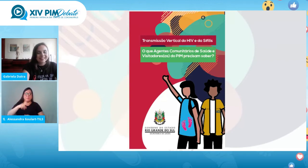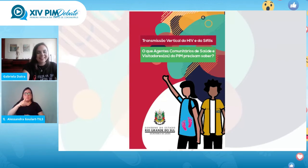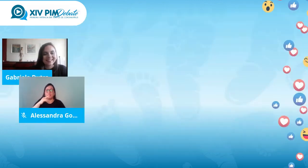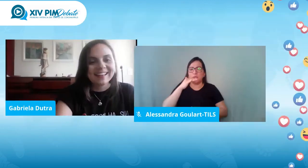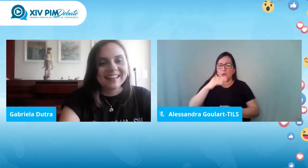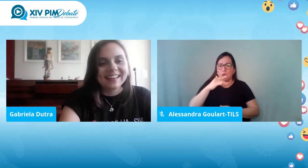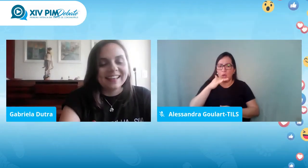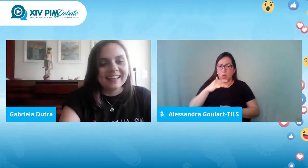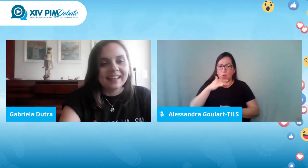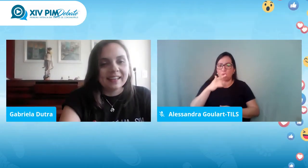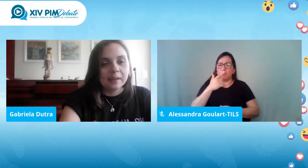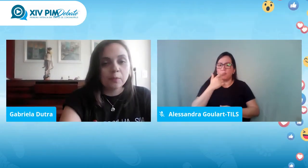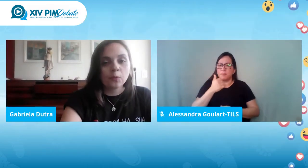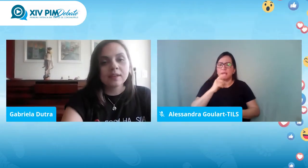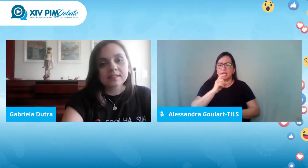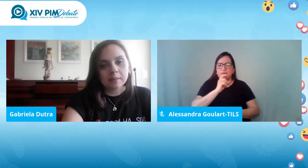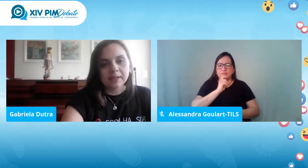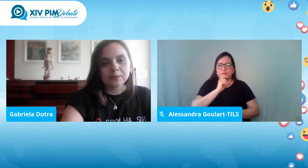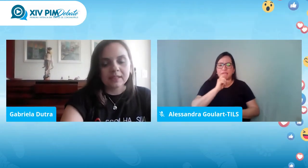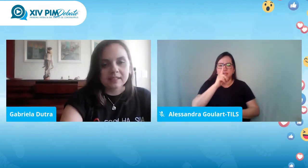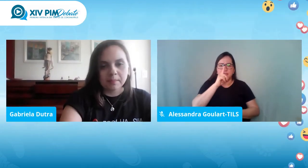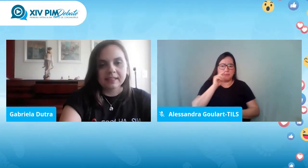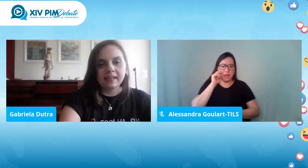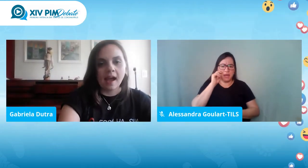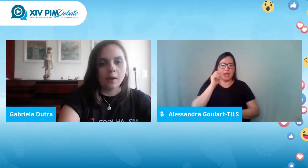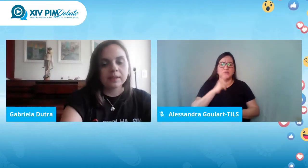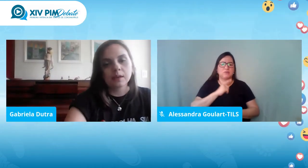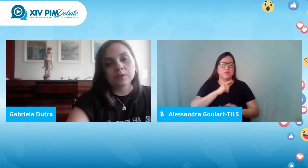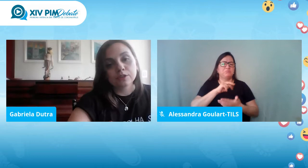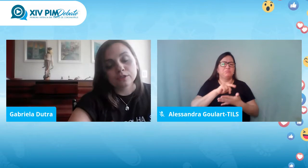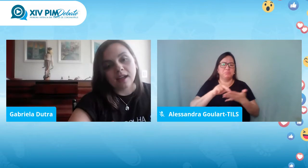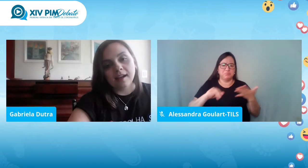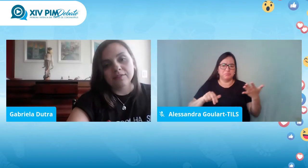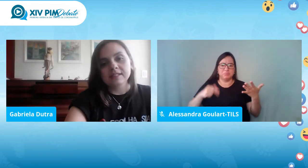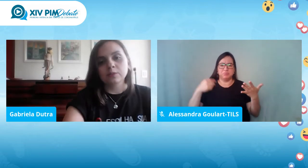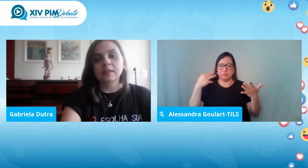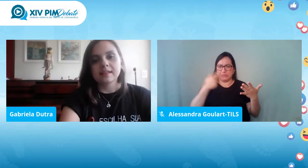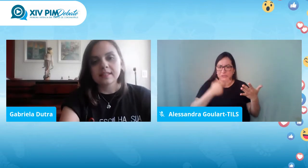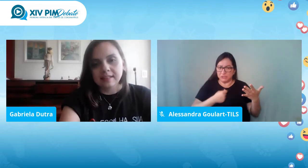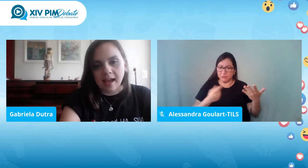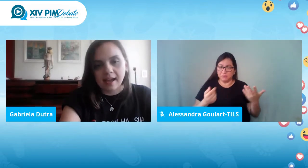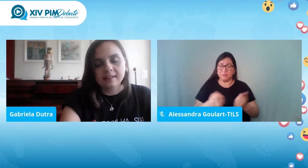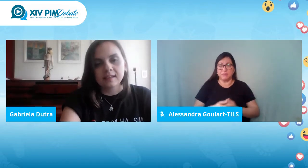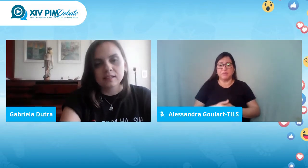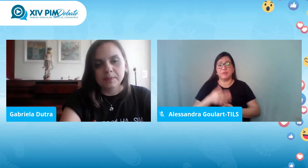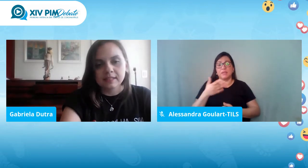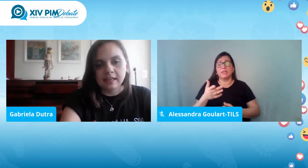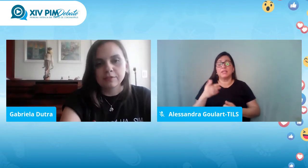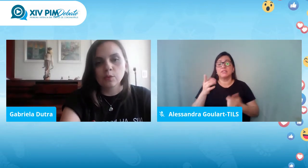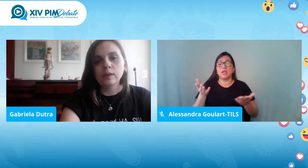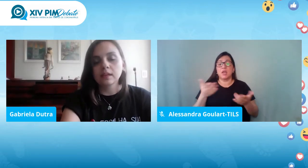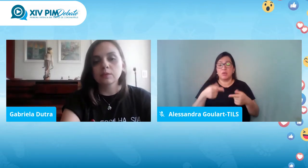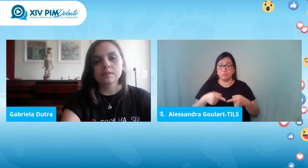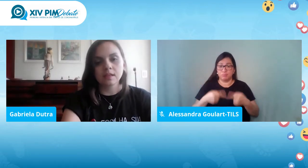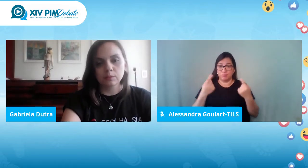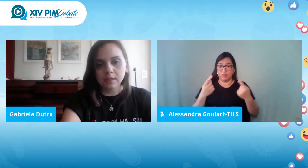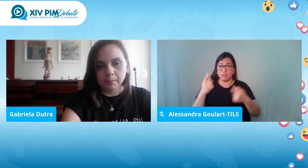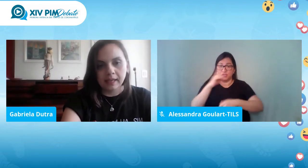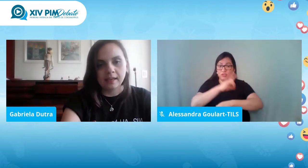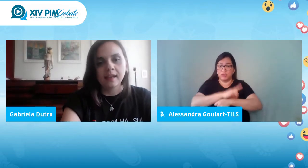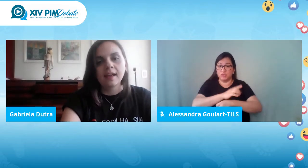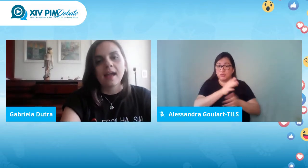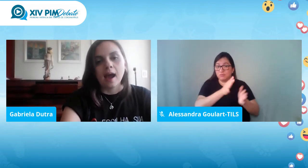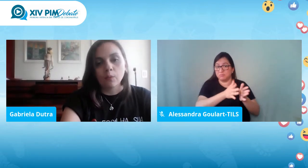amarelo. E o lançamento desse material, então, a gente está fazendo nessa data em específico, em